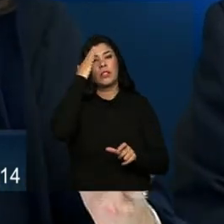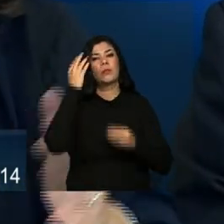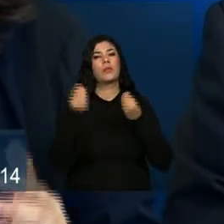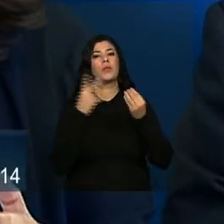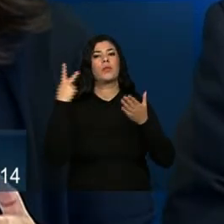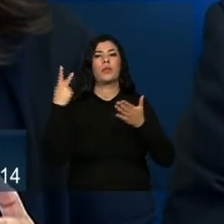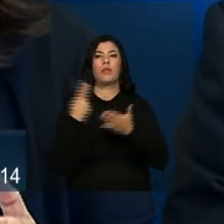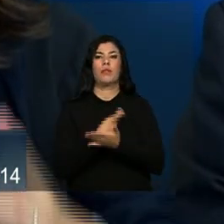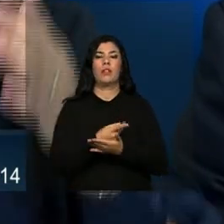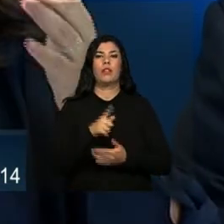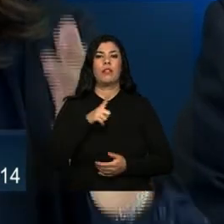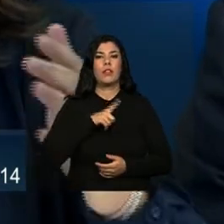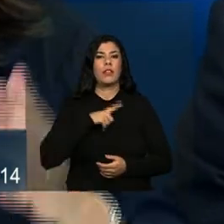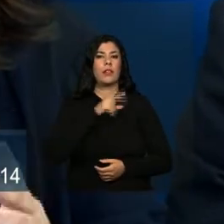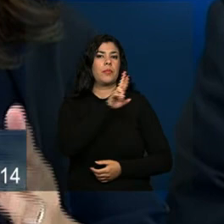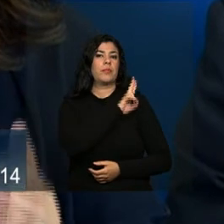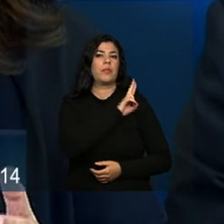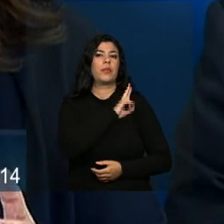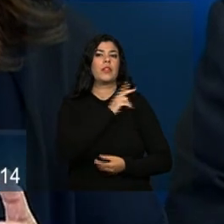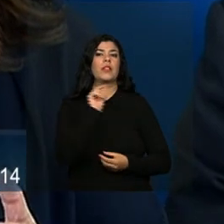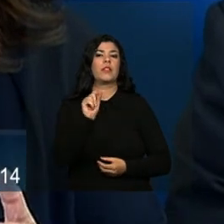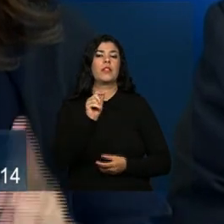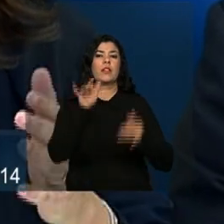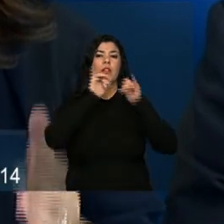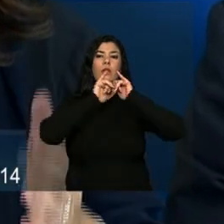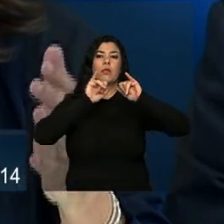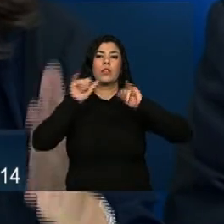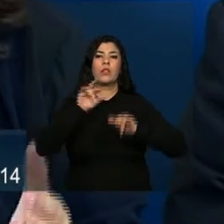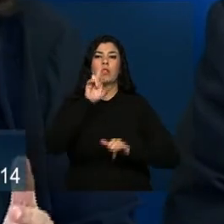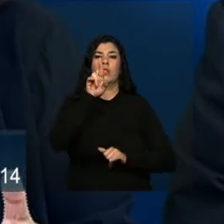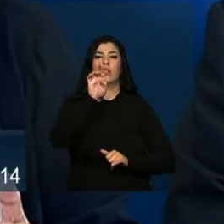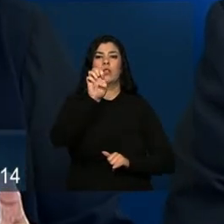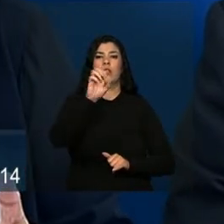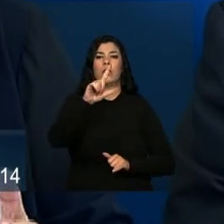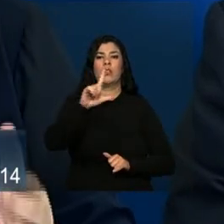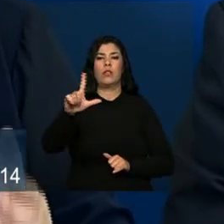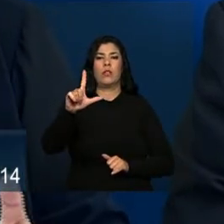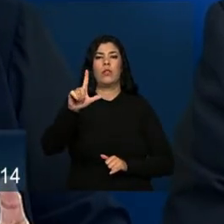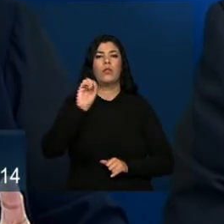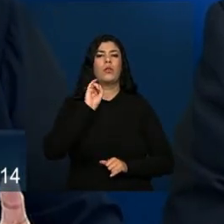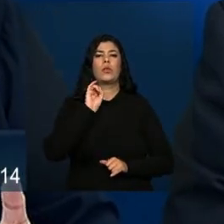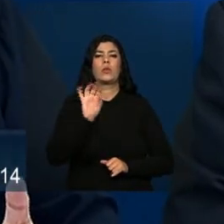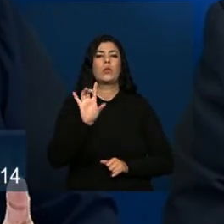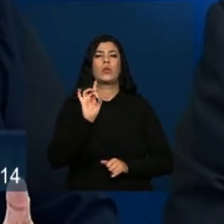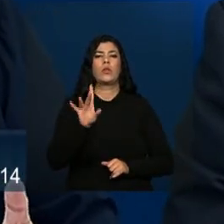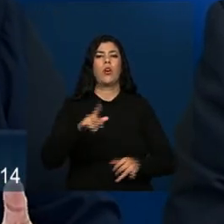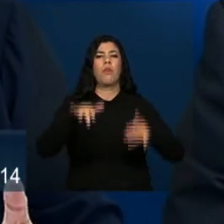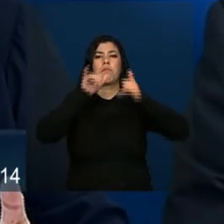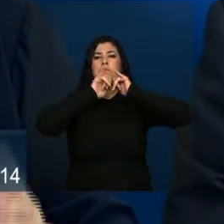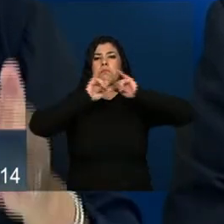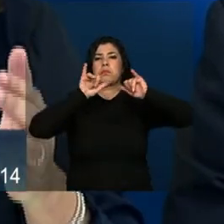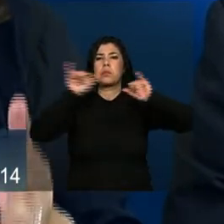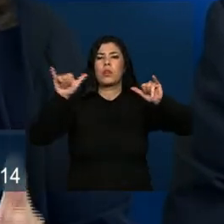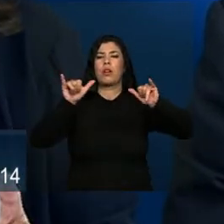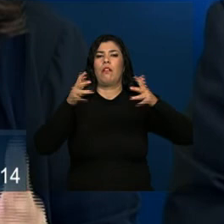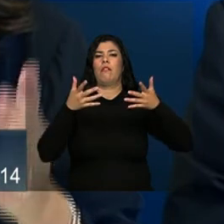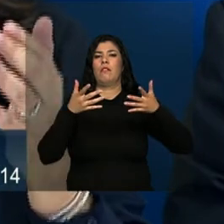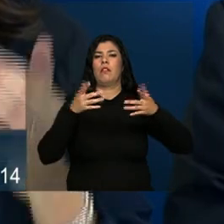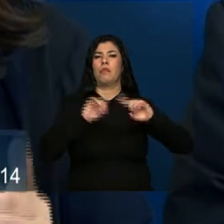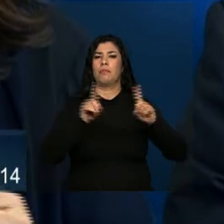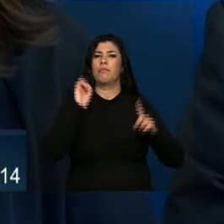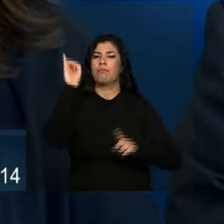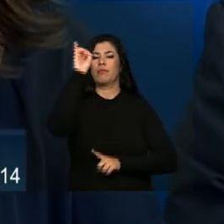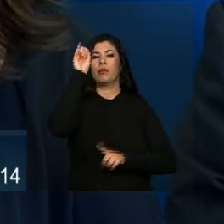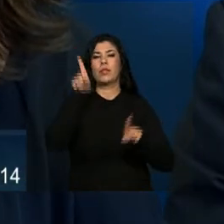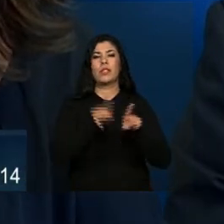se conscientize do que a campanha de Recall não é uma figura meramente publicitária e ela